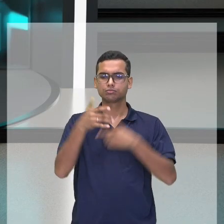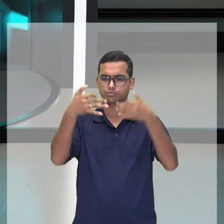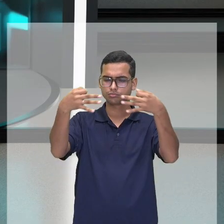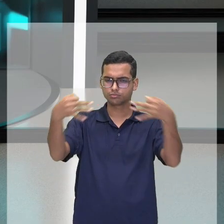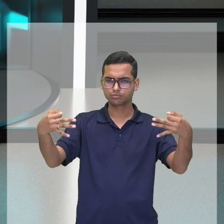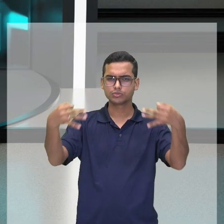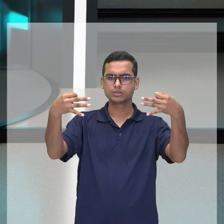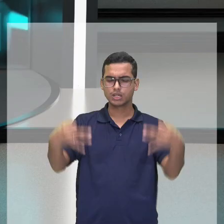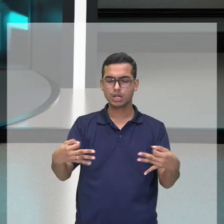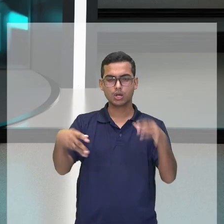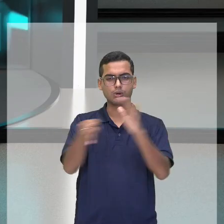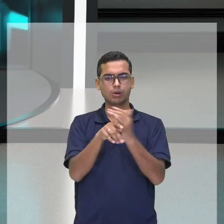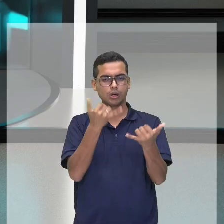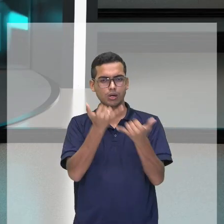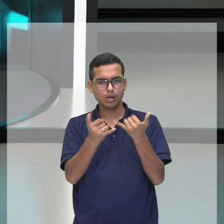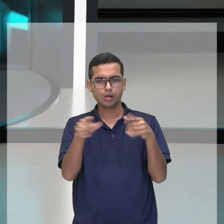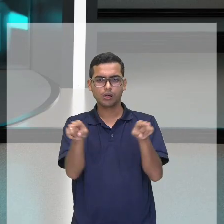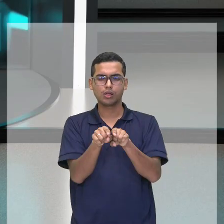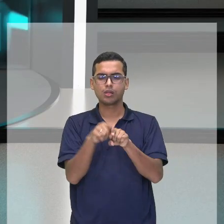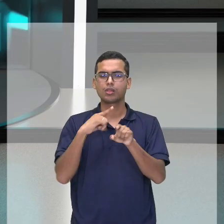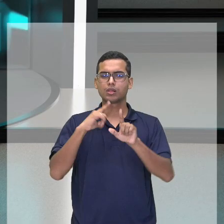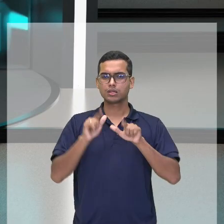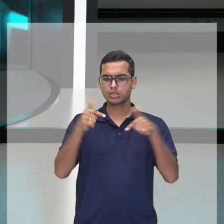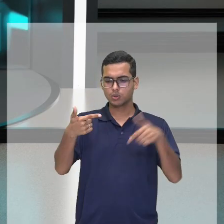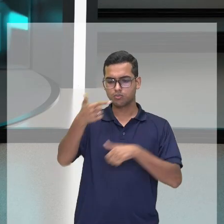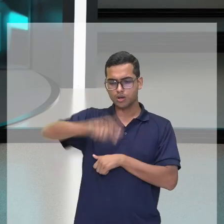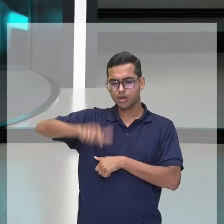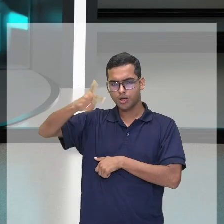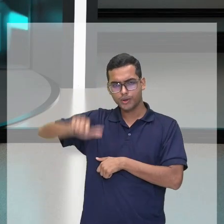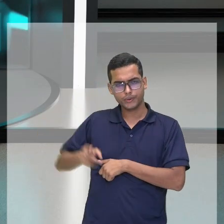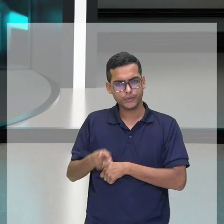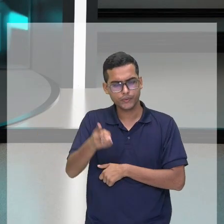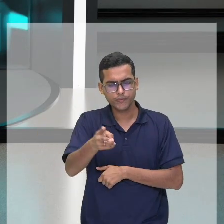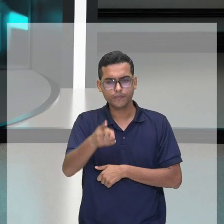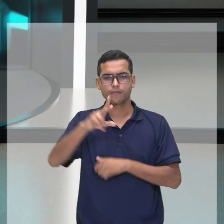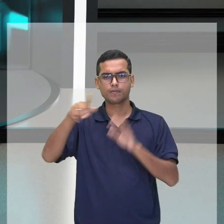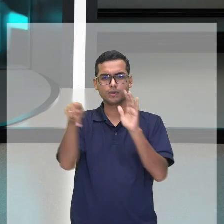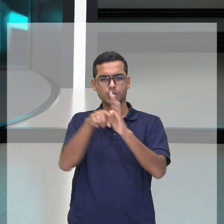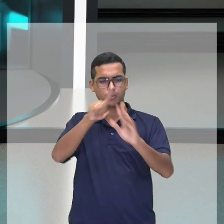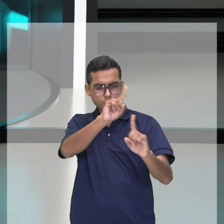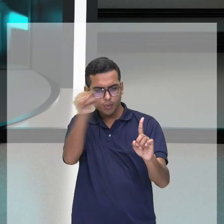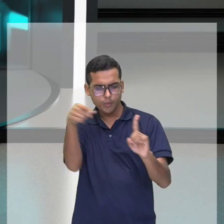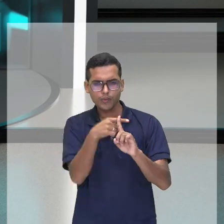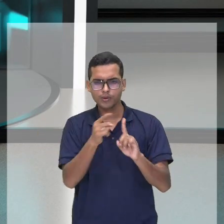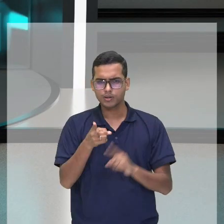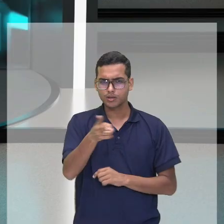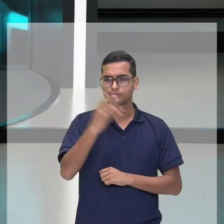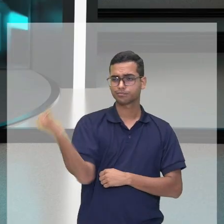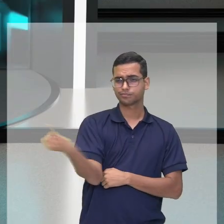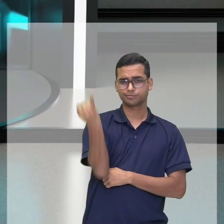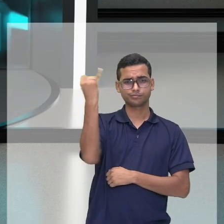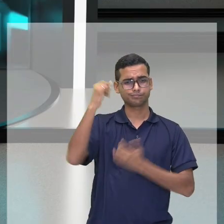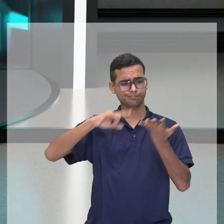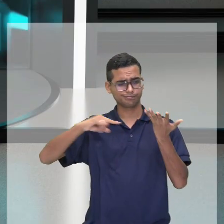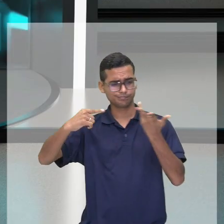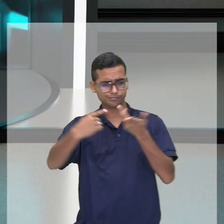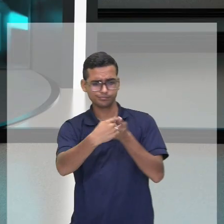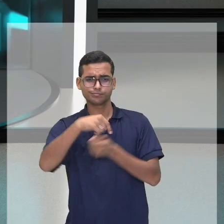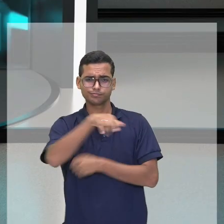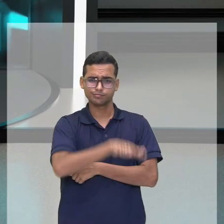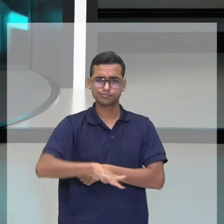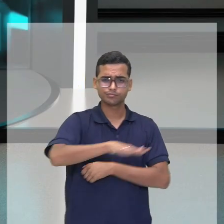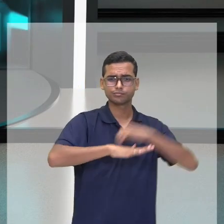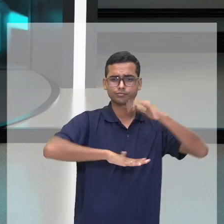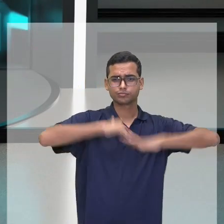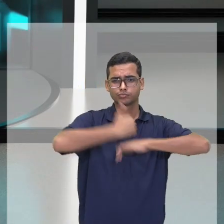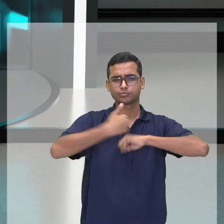realizadas medições repetidas. A precisão é fundamental em diversas áreas profissionais, como